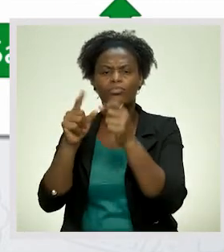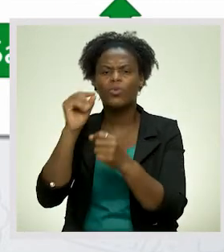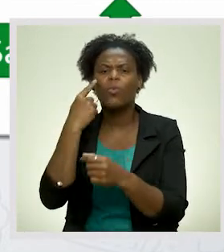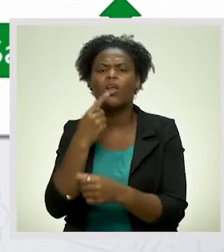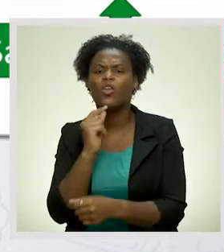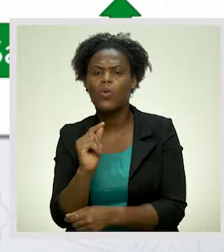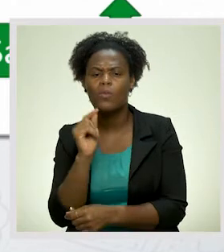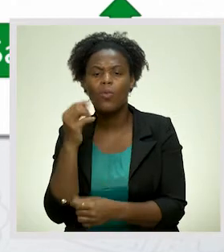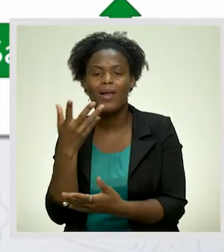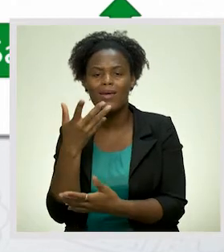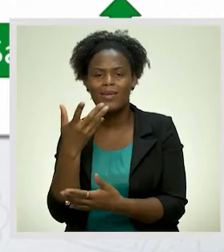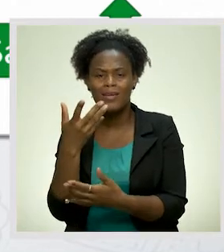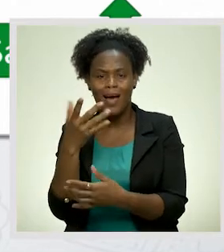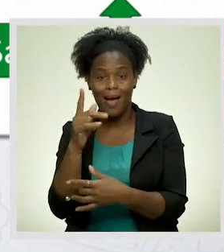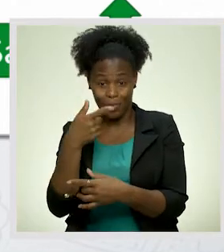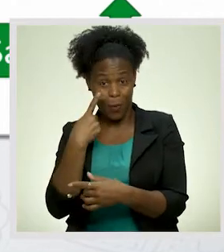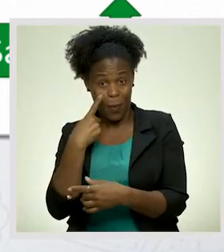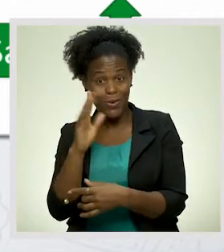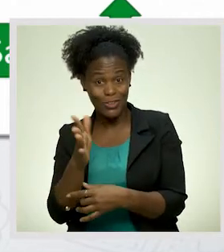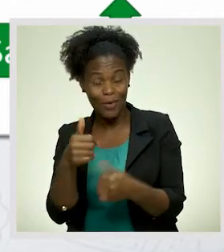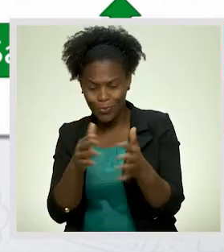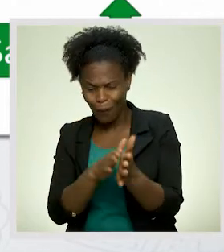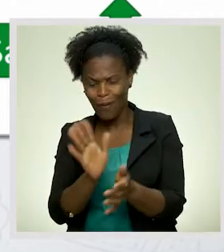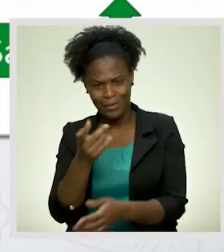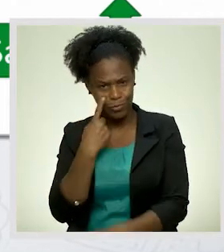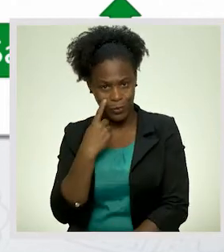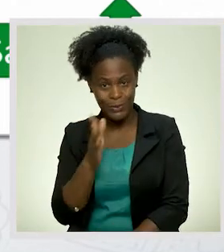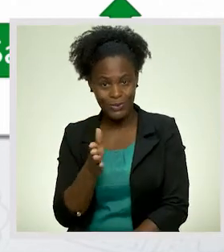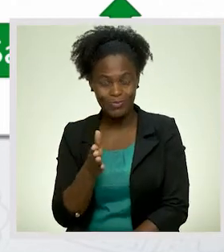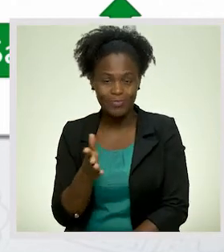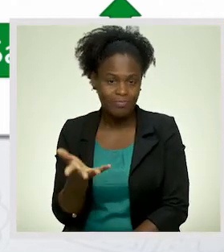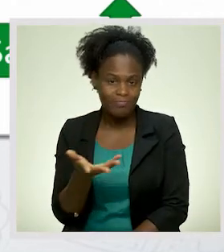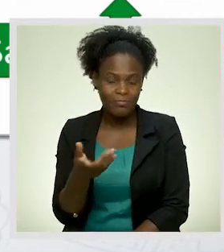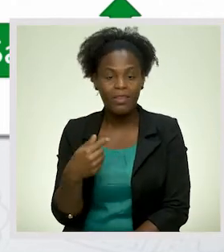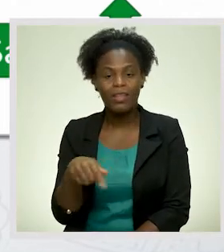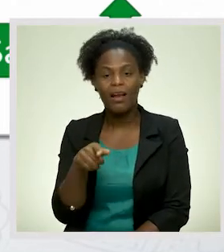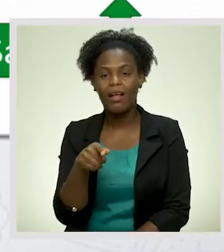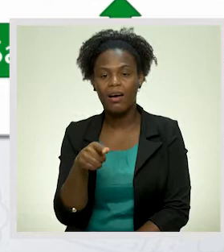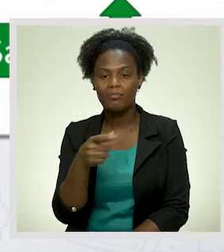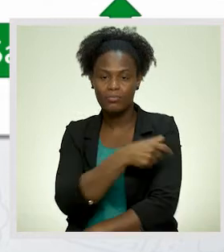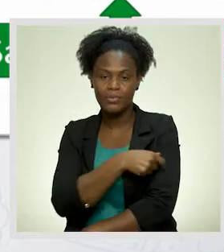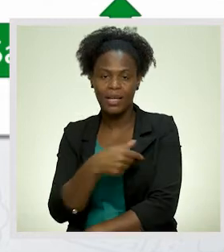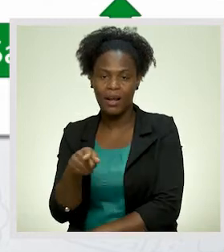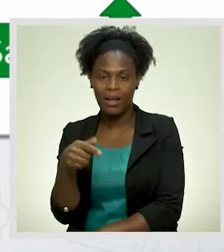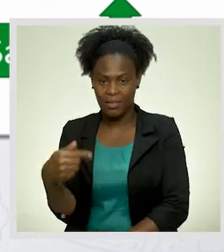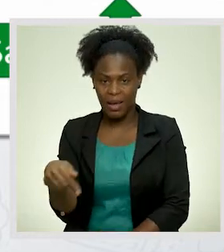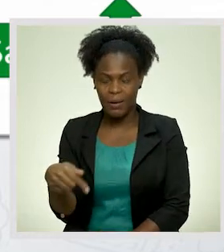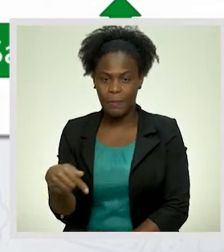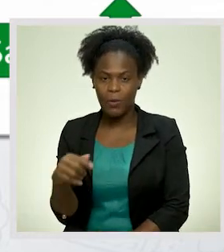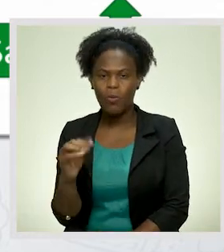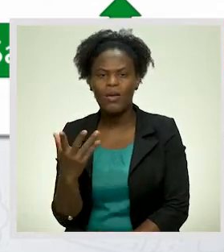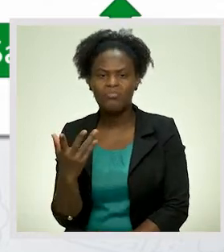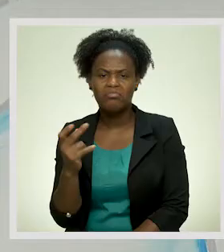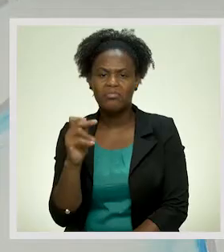Um astro muito familiar, que todos conhecem. Temos ali representado, qual é o